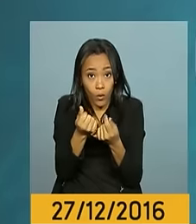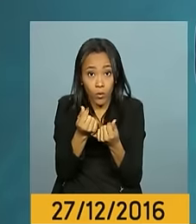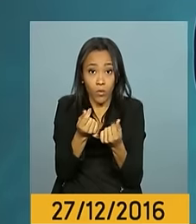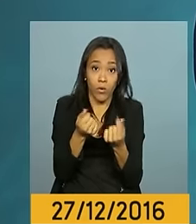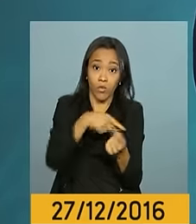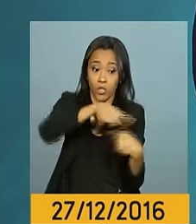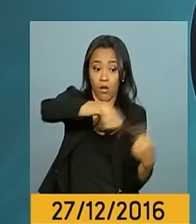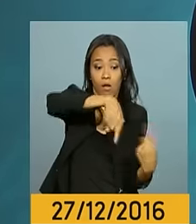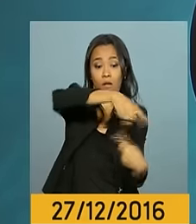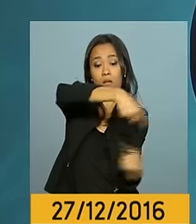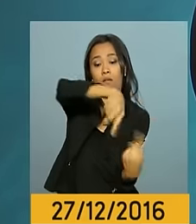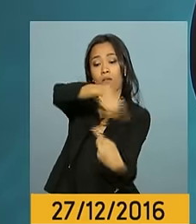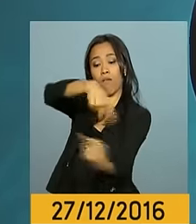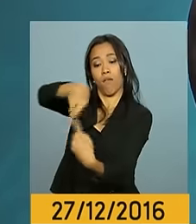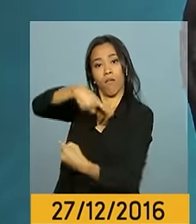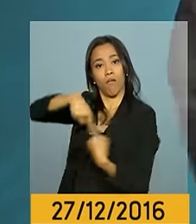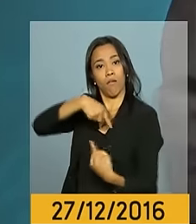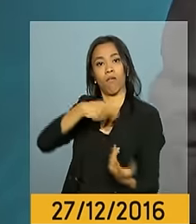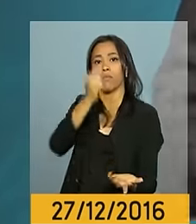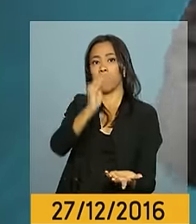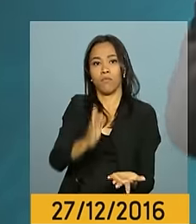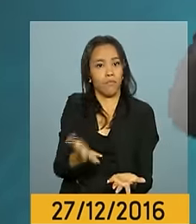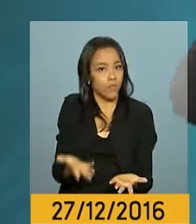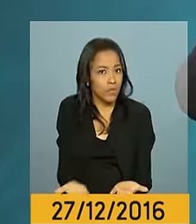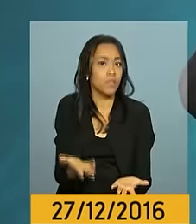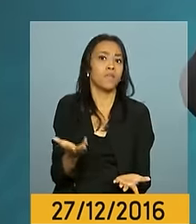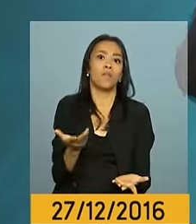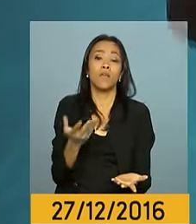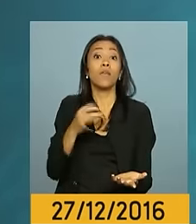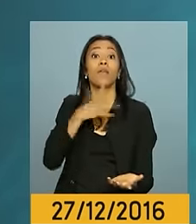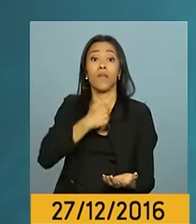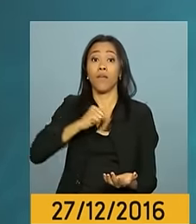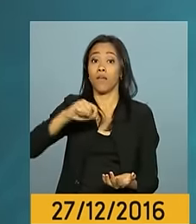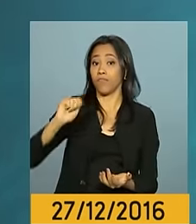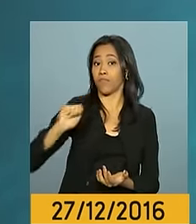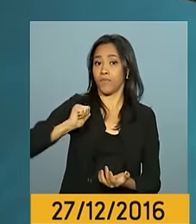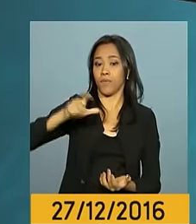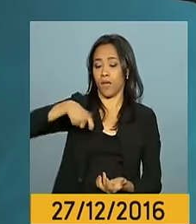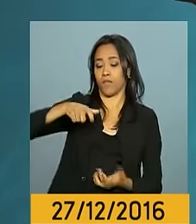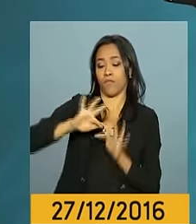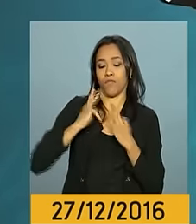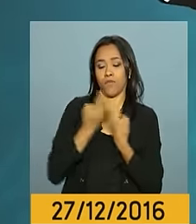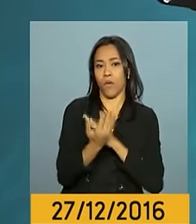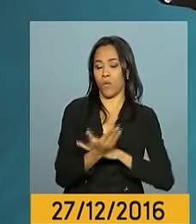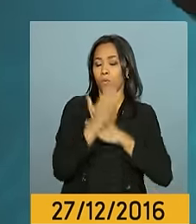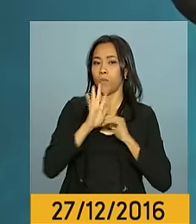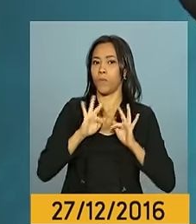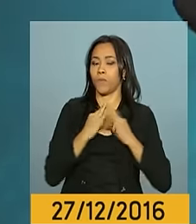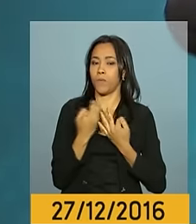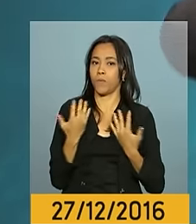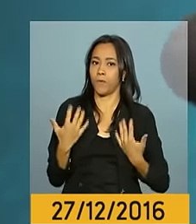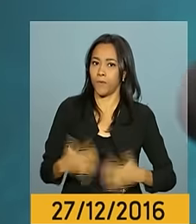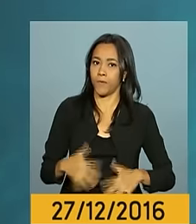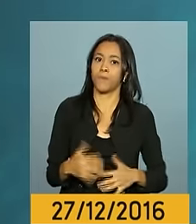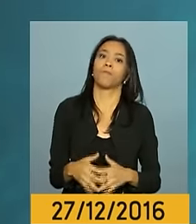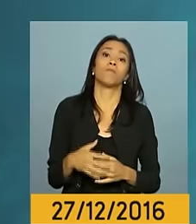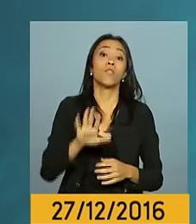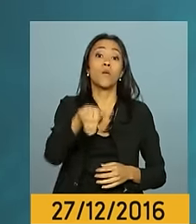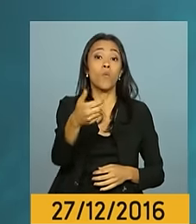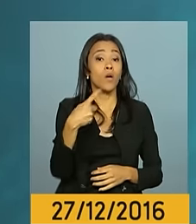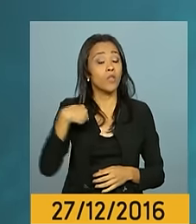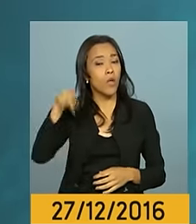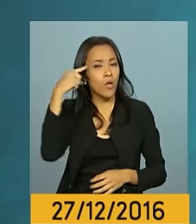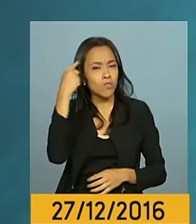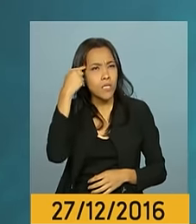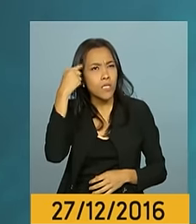a vida daquele que recebe o bolsa família quando Nós pensamos eh eh no tópico da responsabilidade